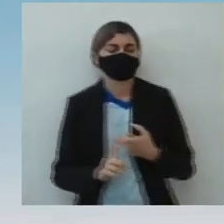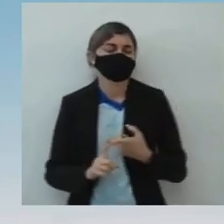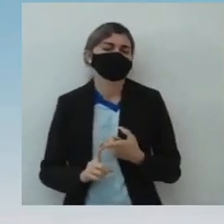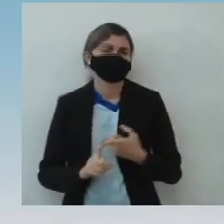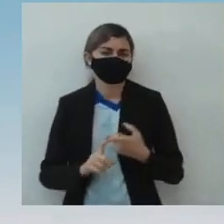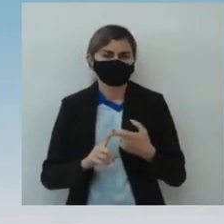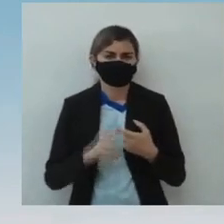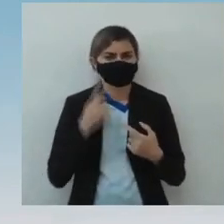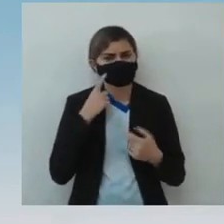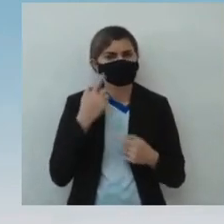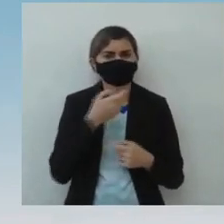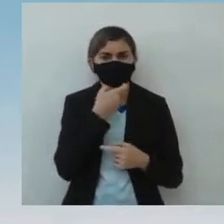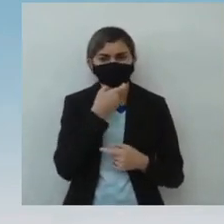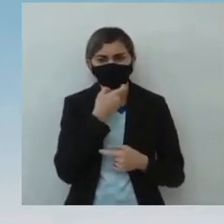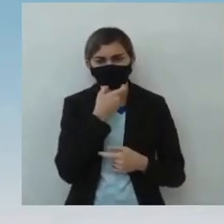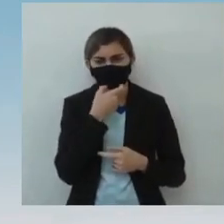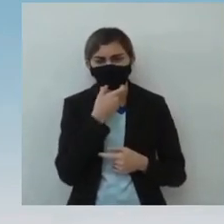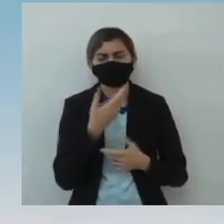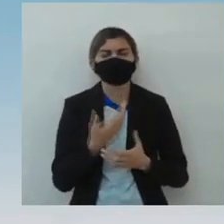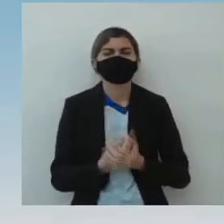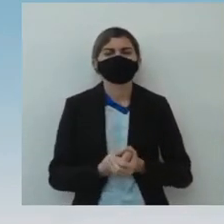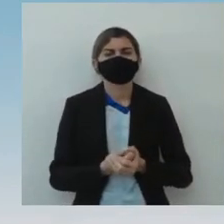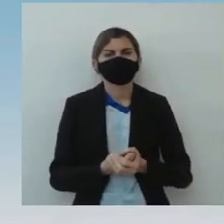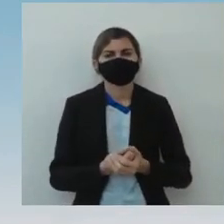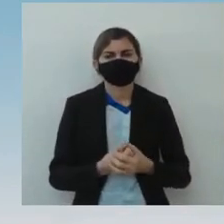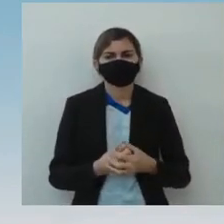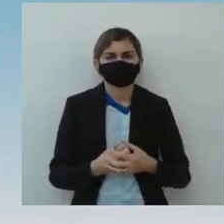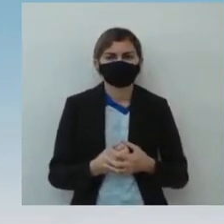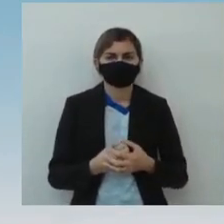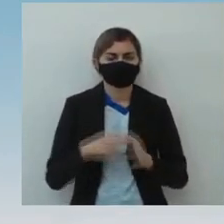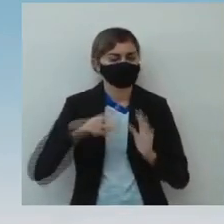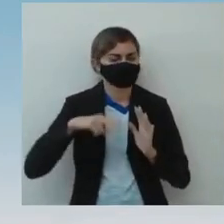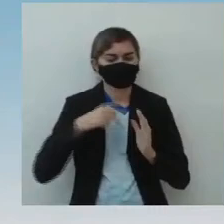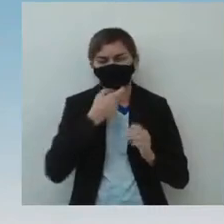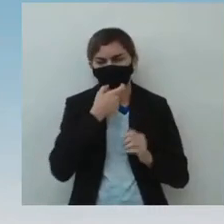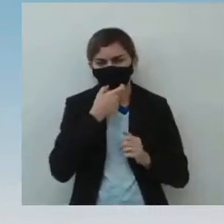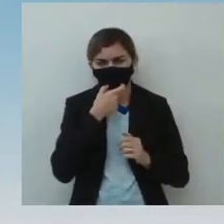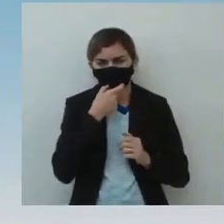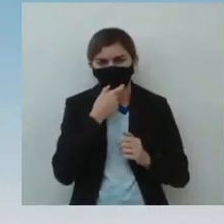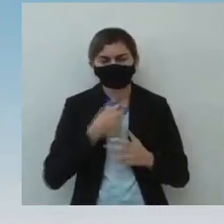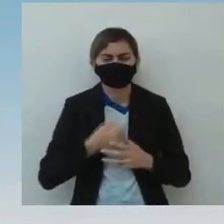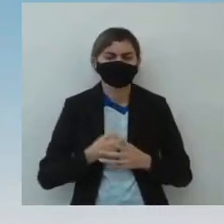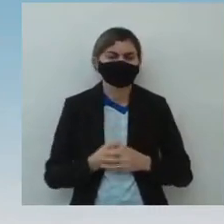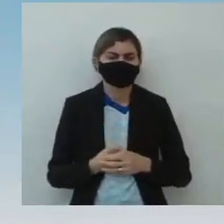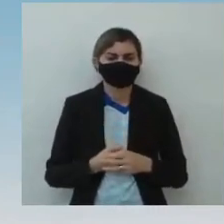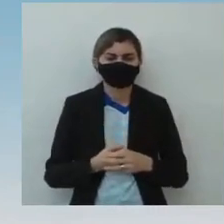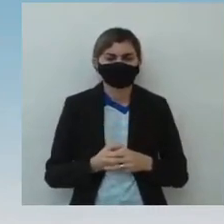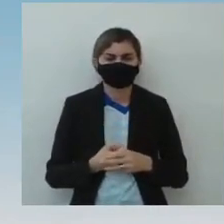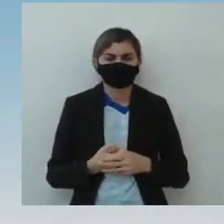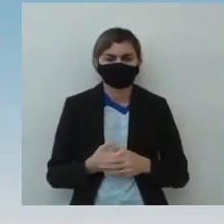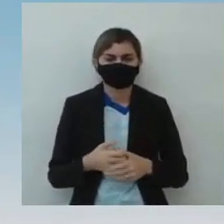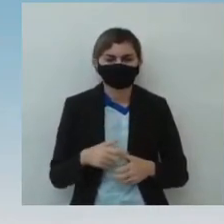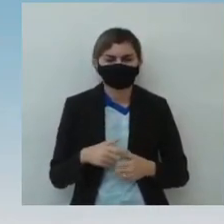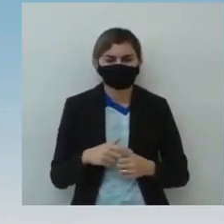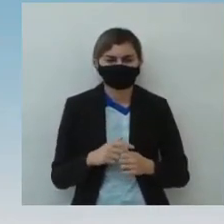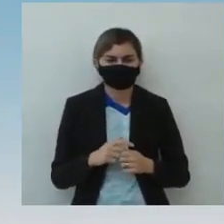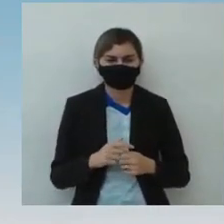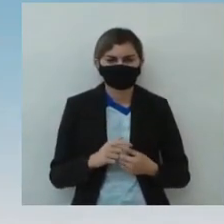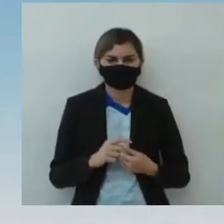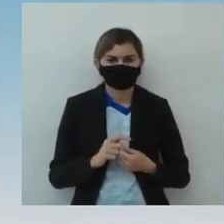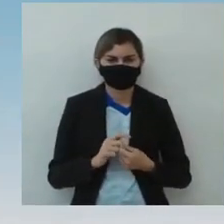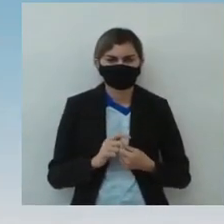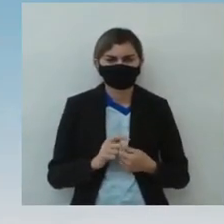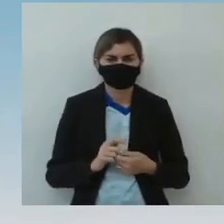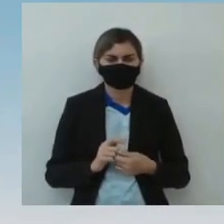by social movements and local Culture comer streamers Library Museum